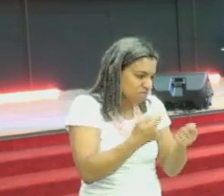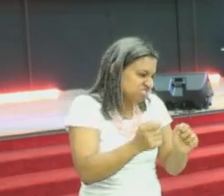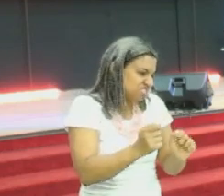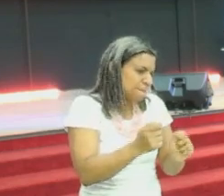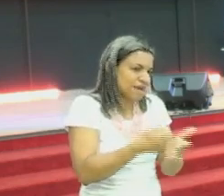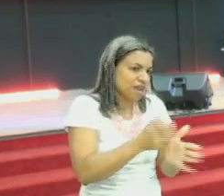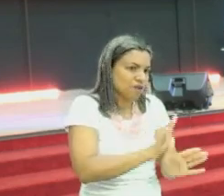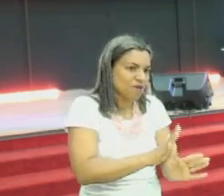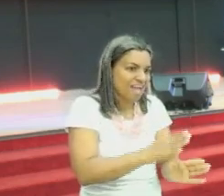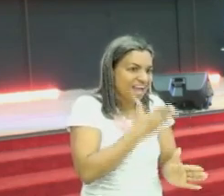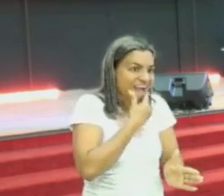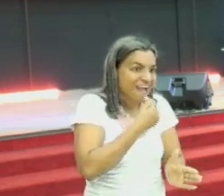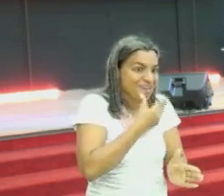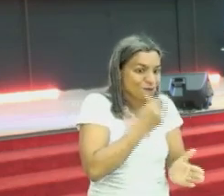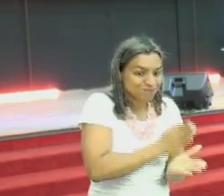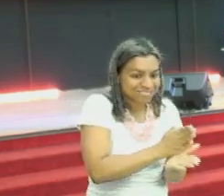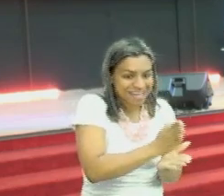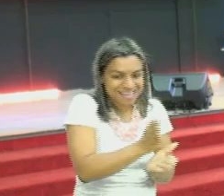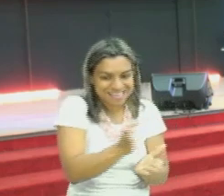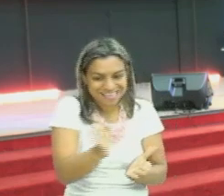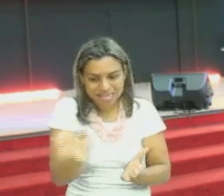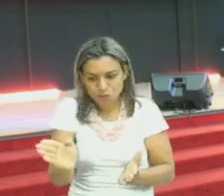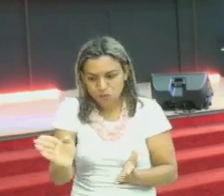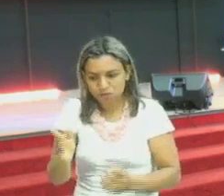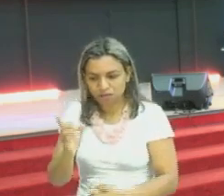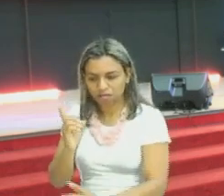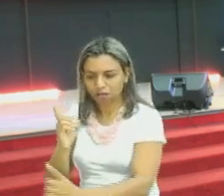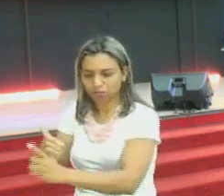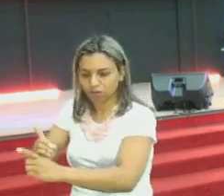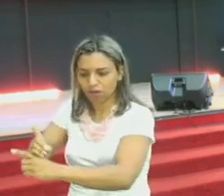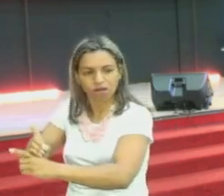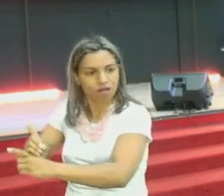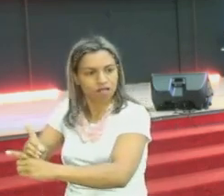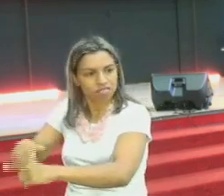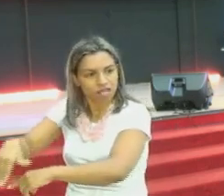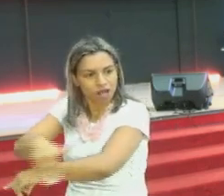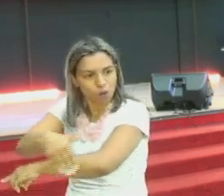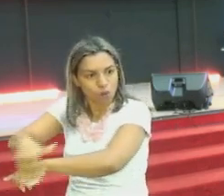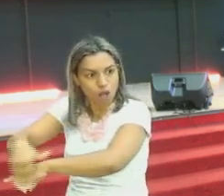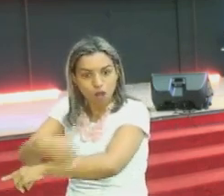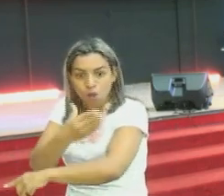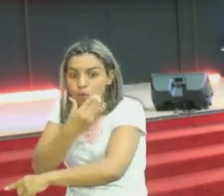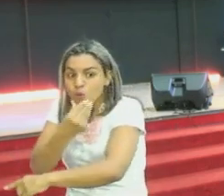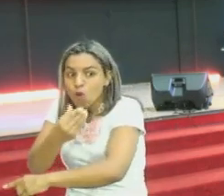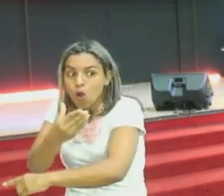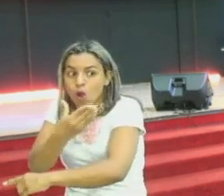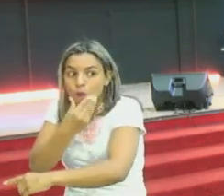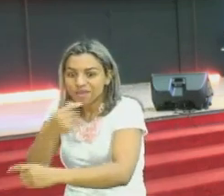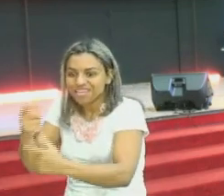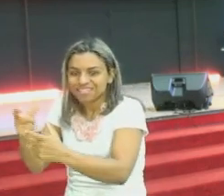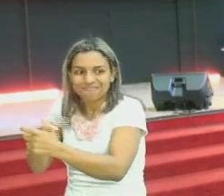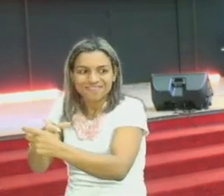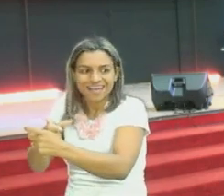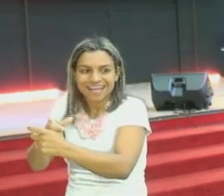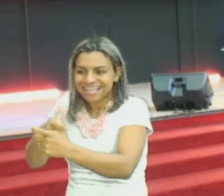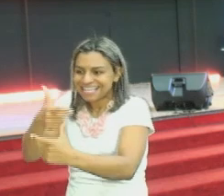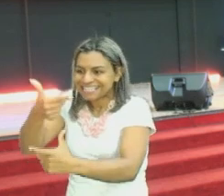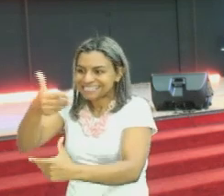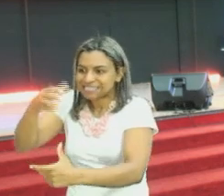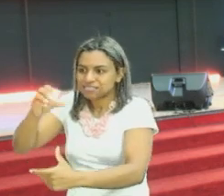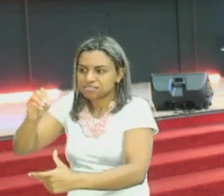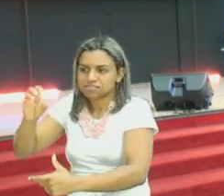quando ele saiu da presença do rei, na esquina, ele encontrou um homem que lhe devia 100